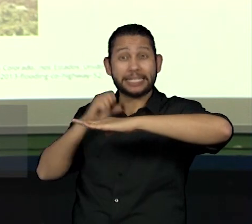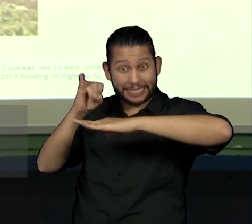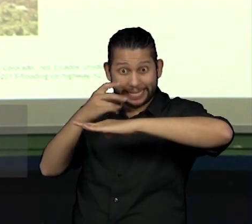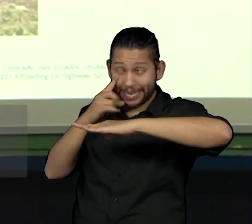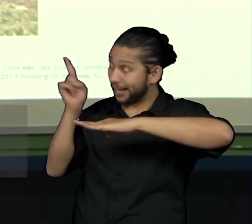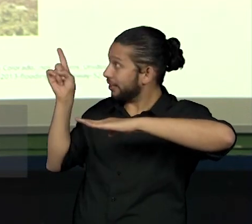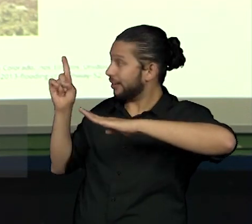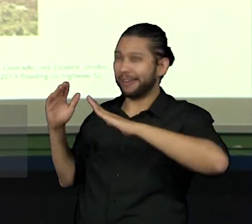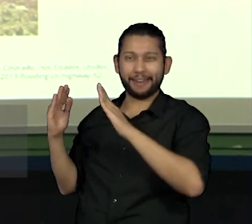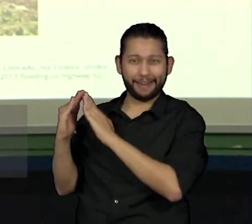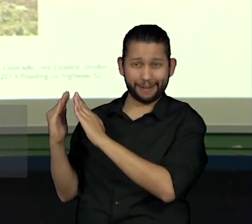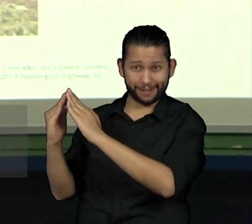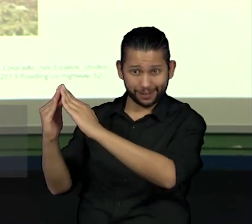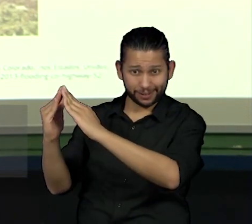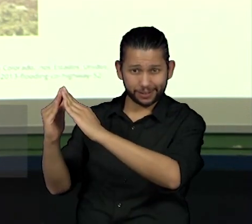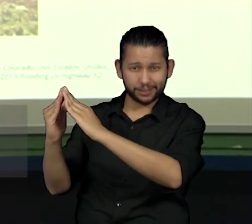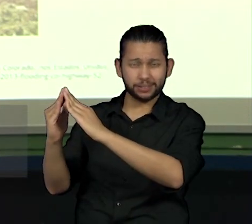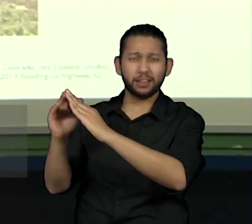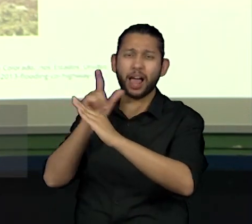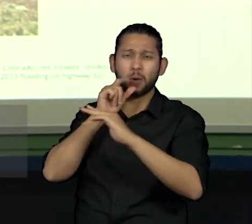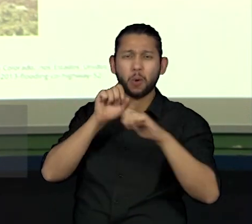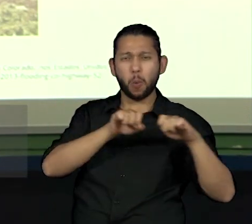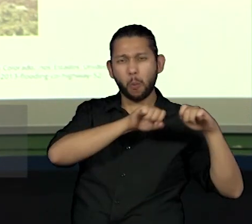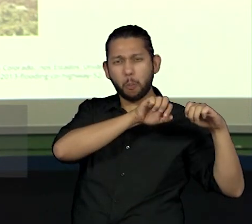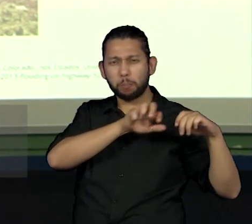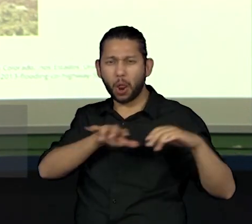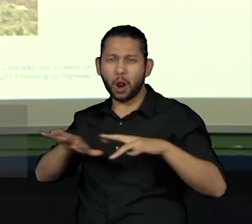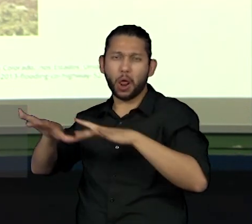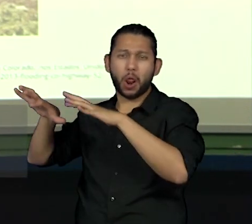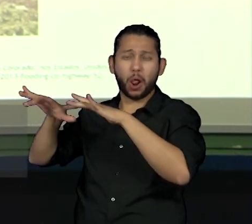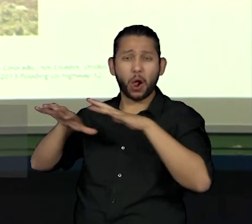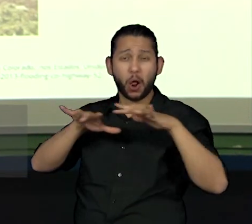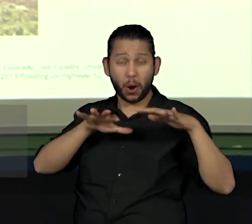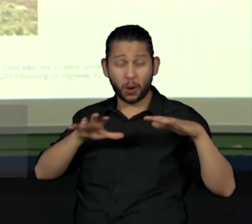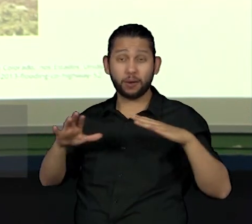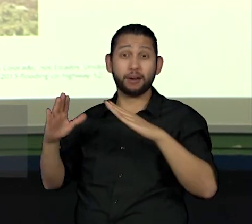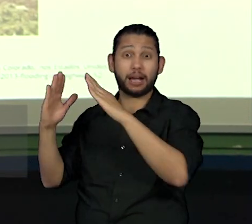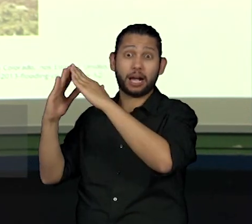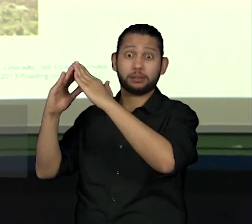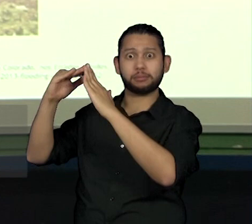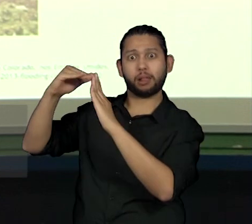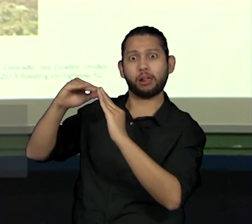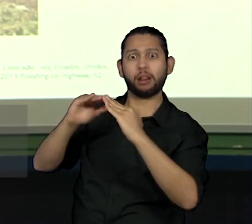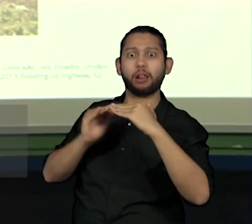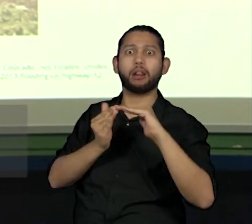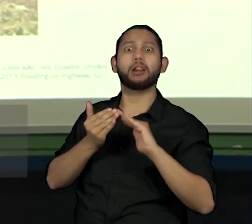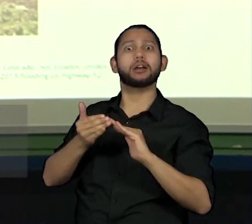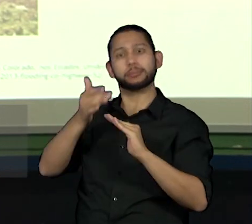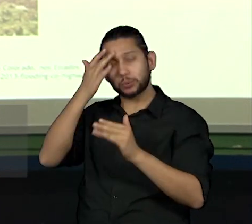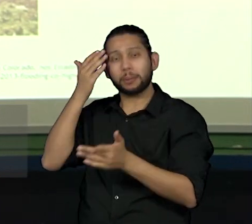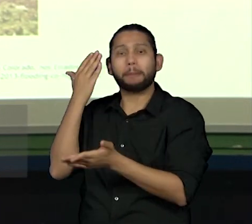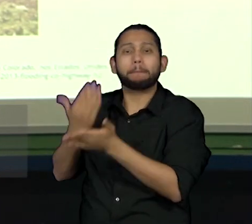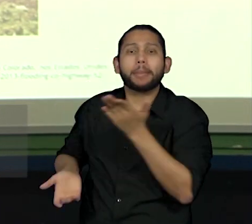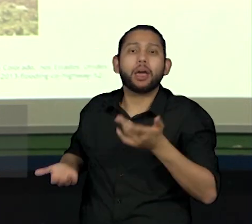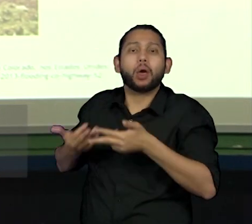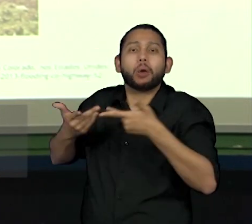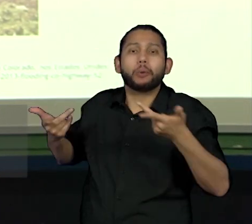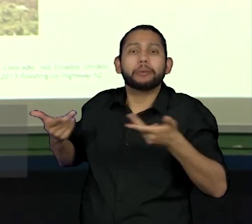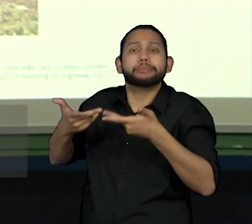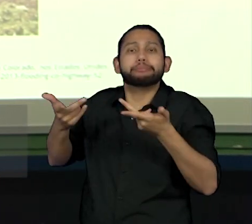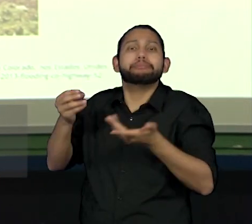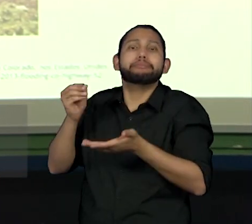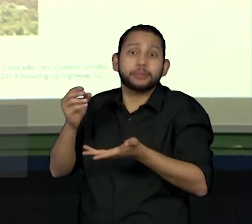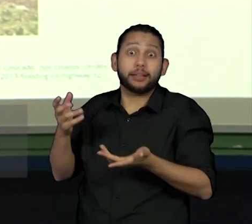aqui, essa casa vai perder seus móveis, a família corre o risco de se afogar. Então, por isso que a gente tem que estudar bem